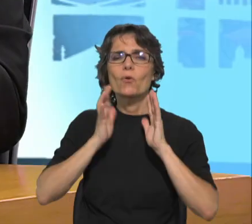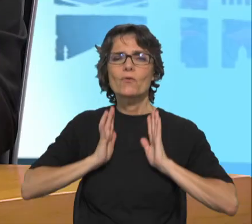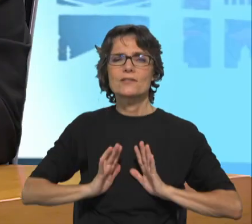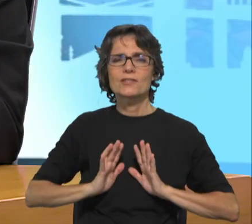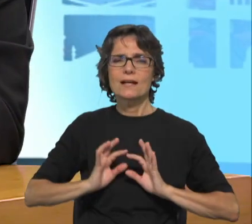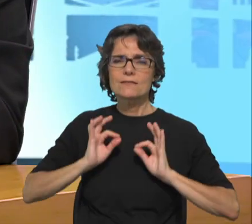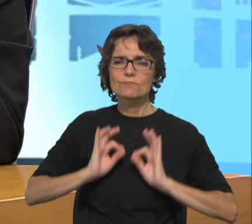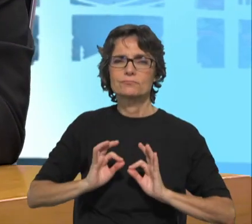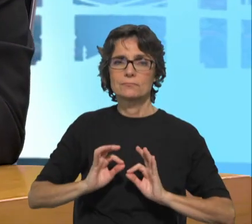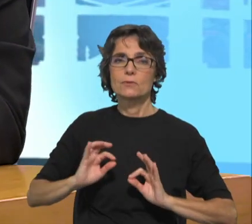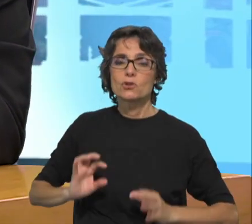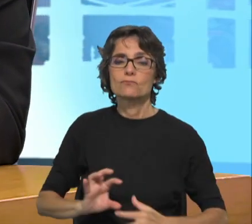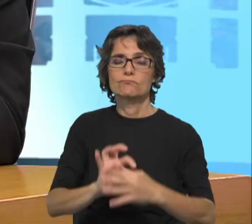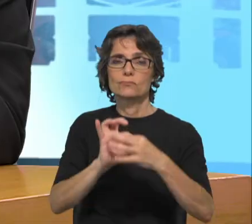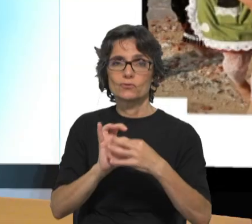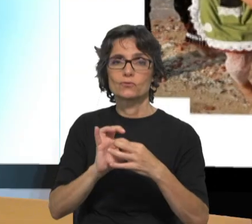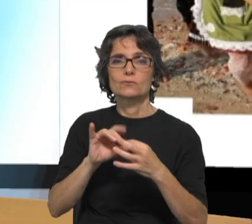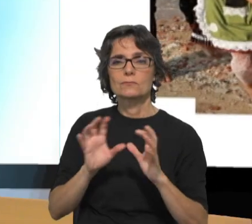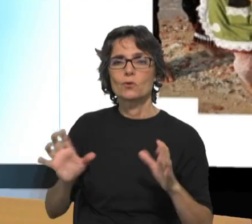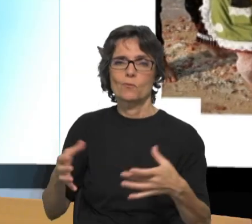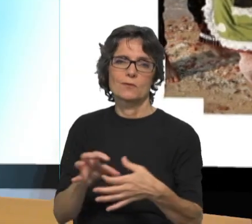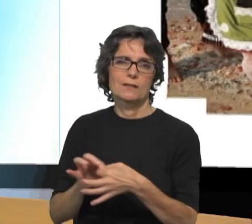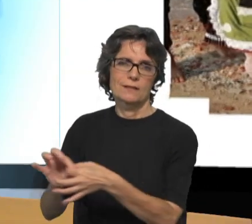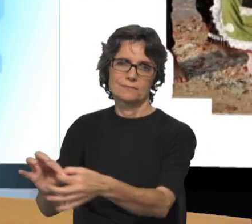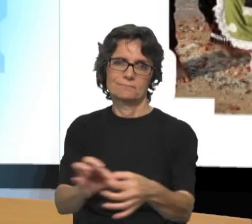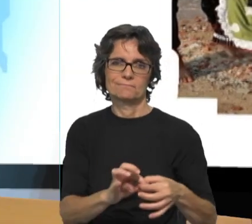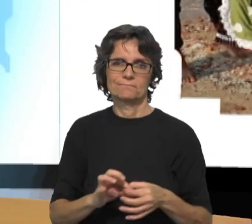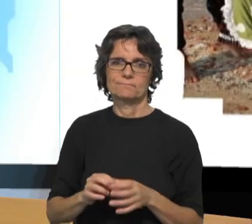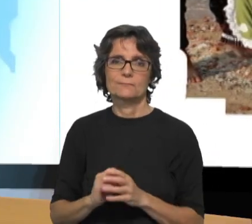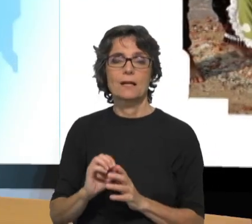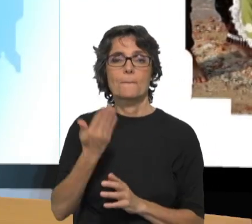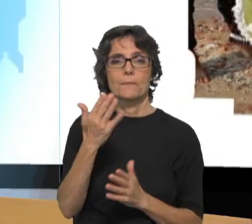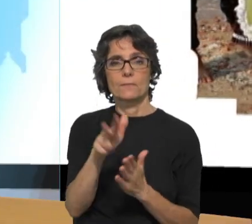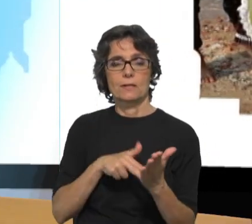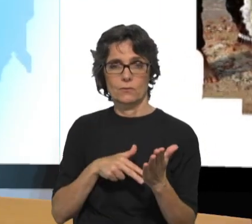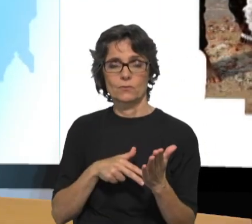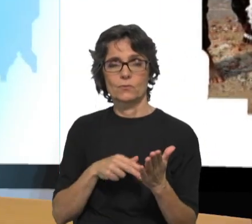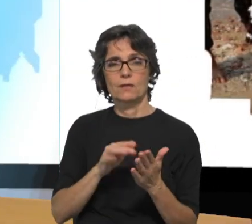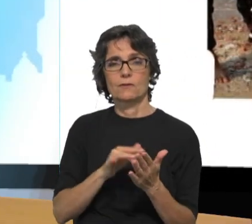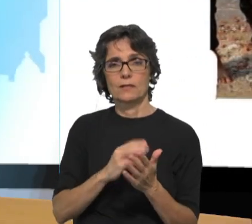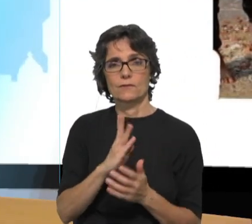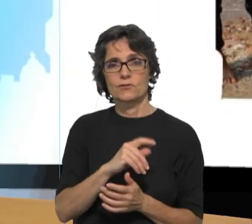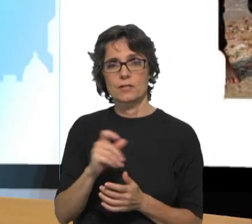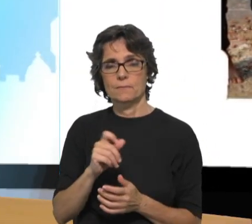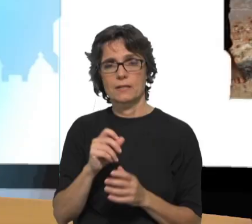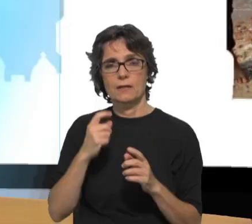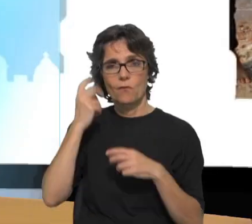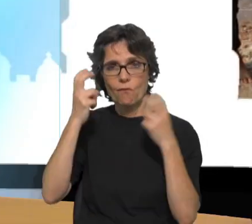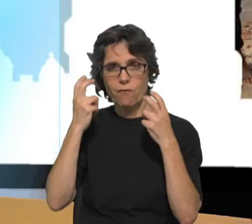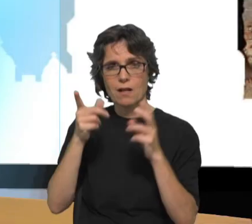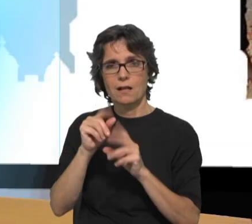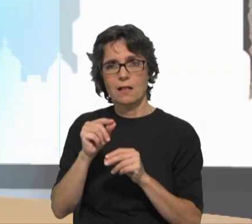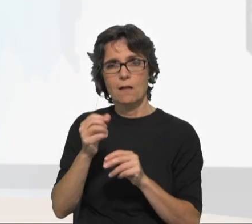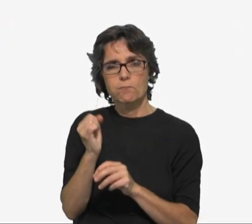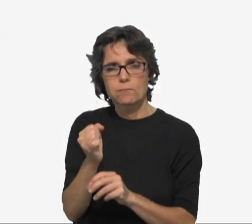com a comunidade. De facto, a primeira leitura do livro de Jeremias fala nas ovelhas e nos pastores que se